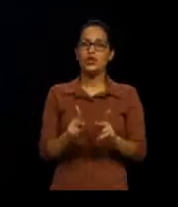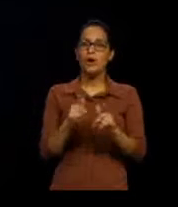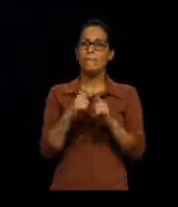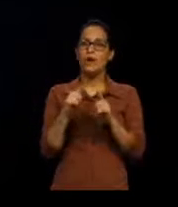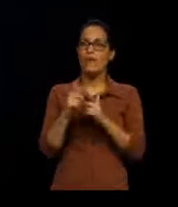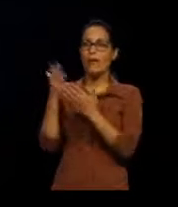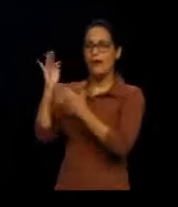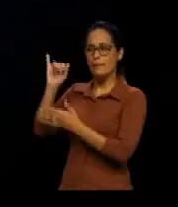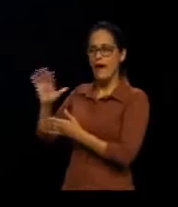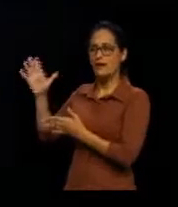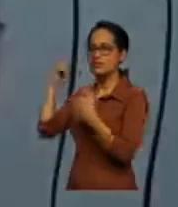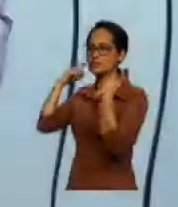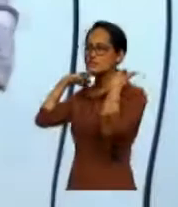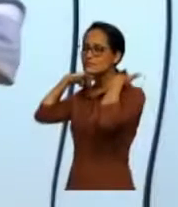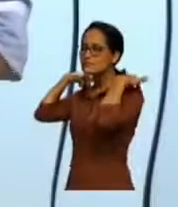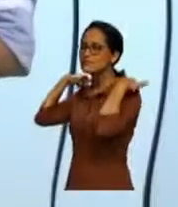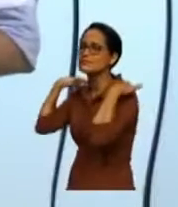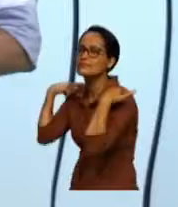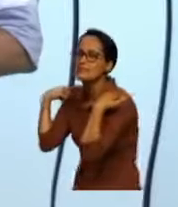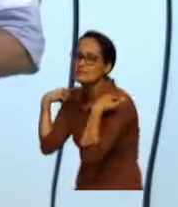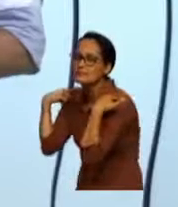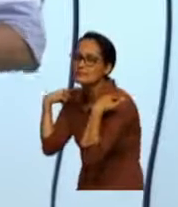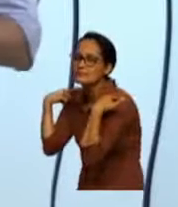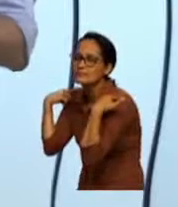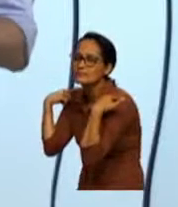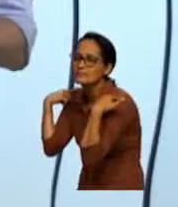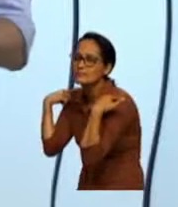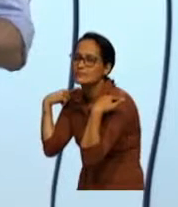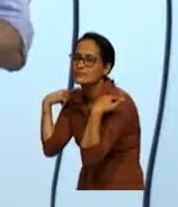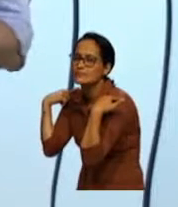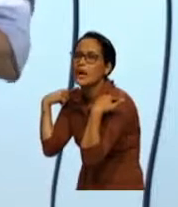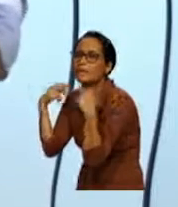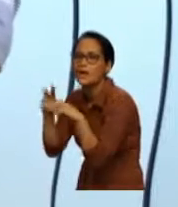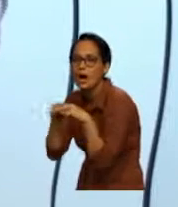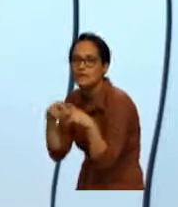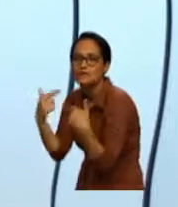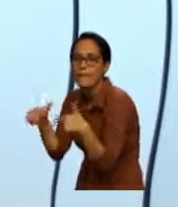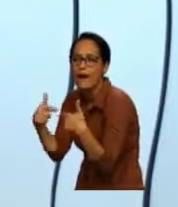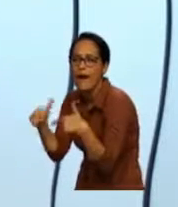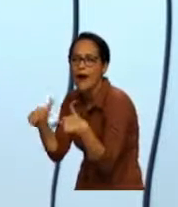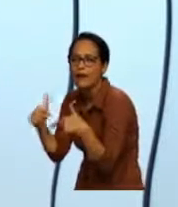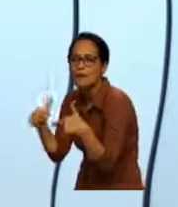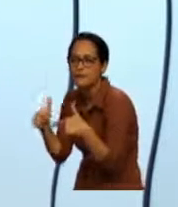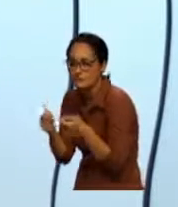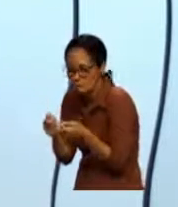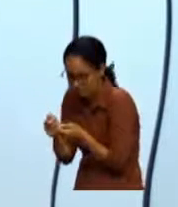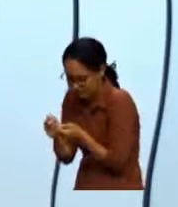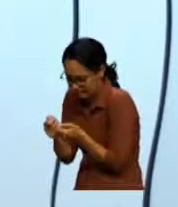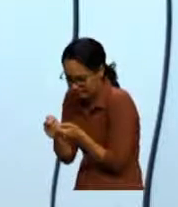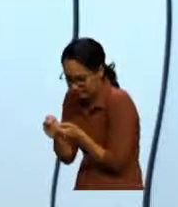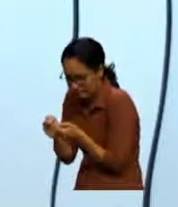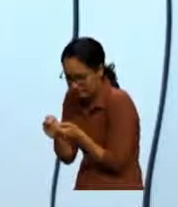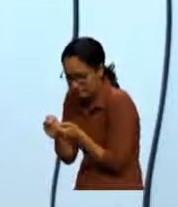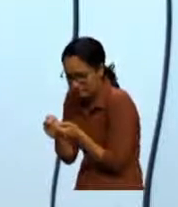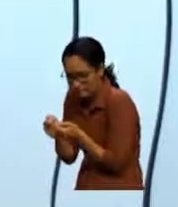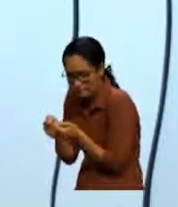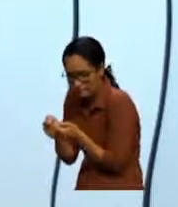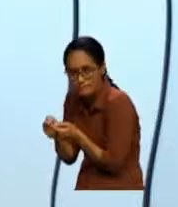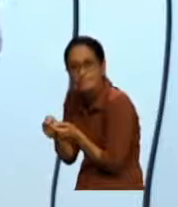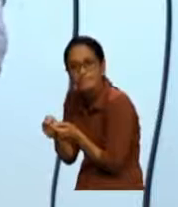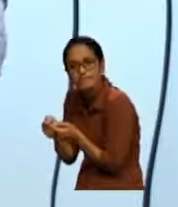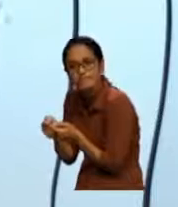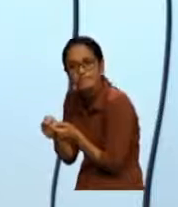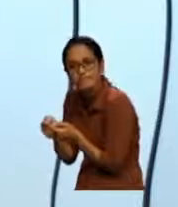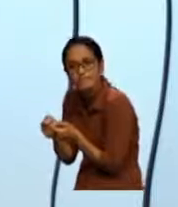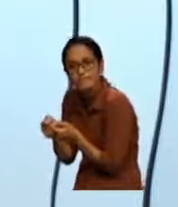está aqui na figura. O que é que isso pode causar? Hábitos. Pensa em ficar lá o dia inteiro assim. O peso, com isso, ao longo